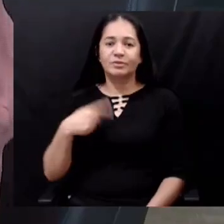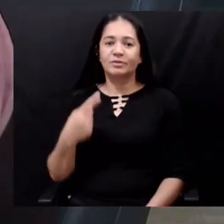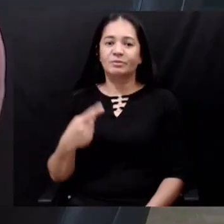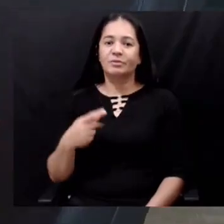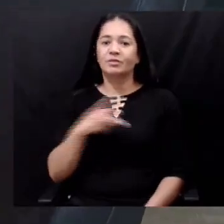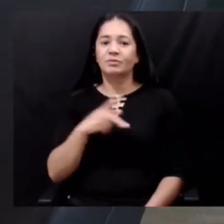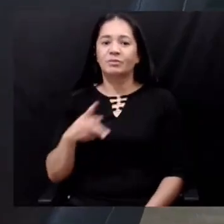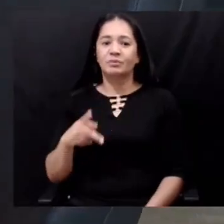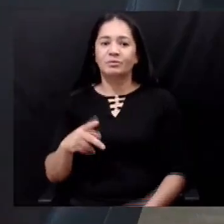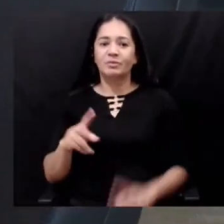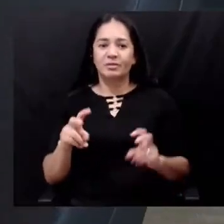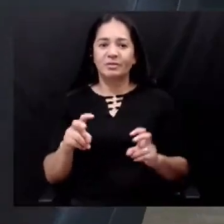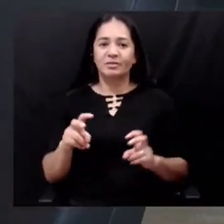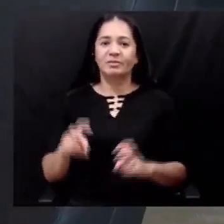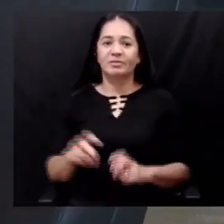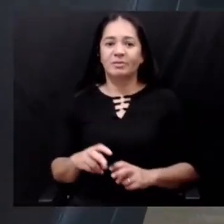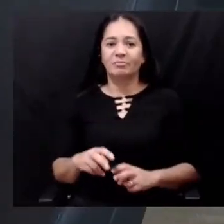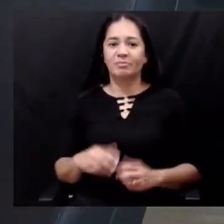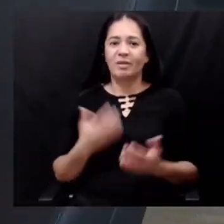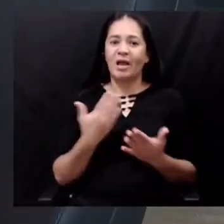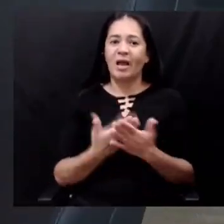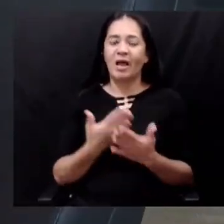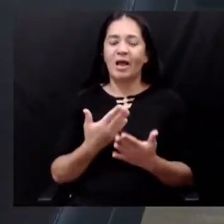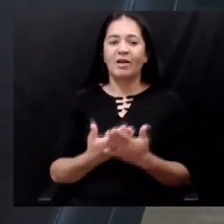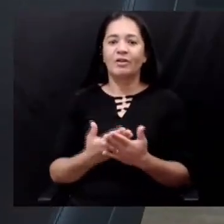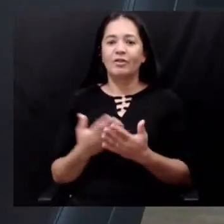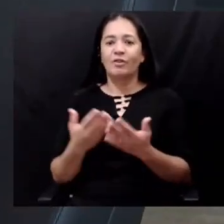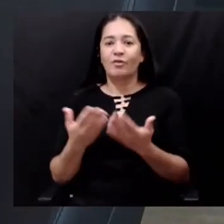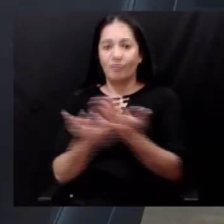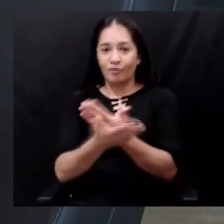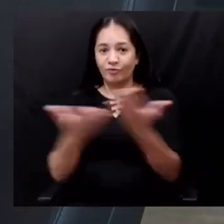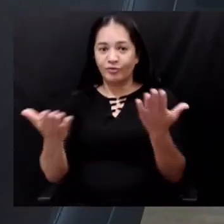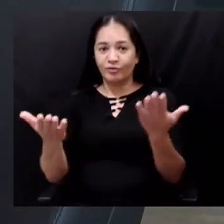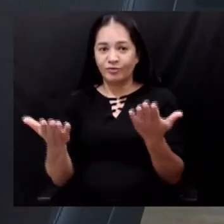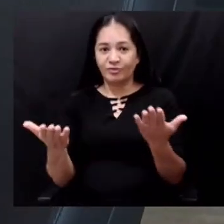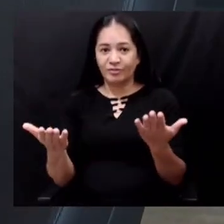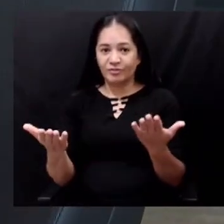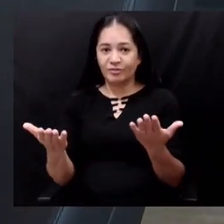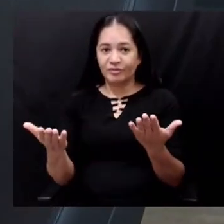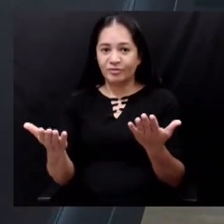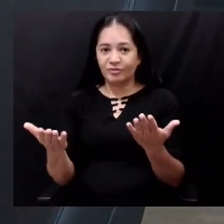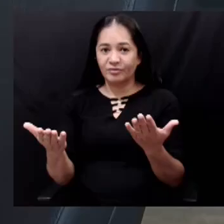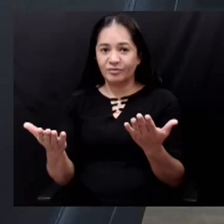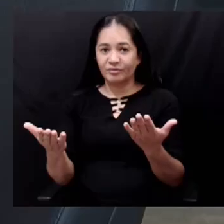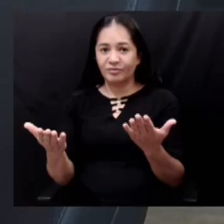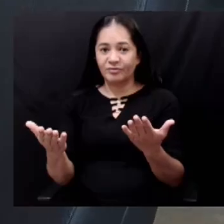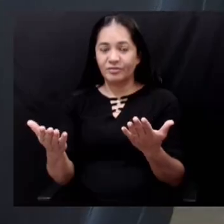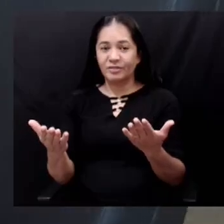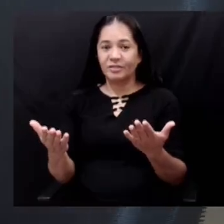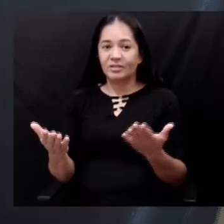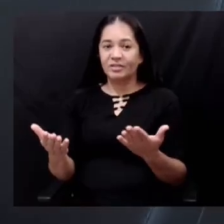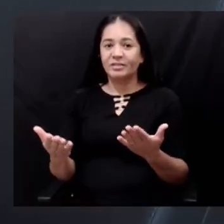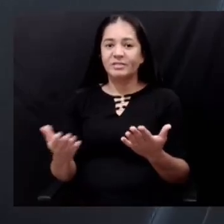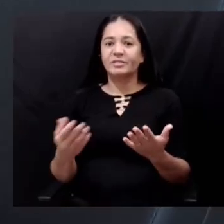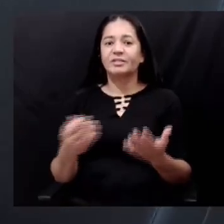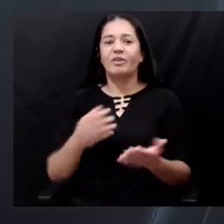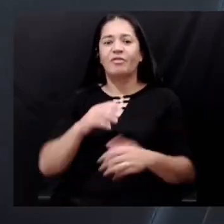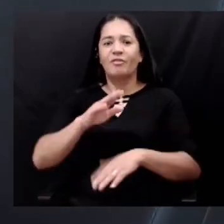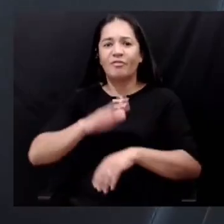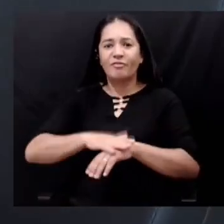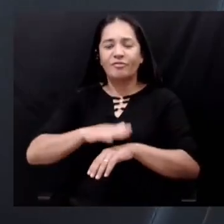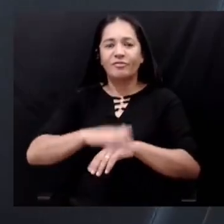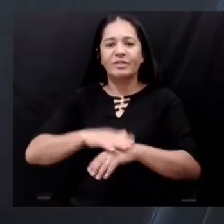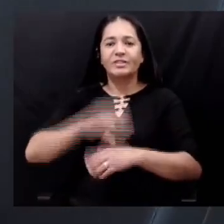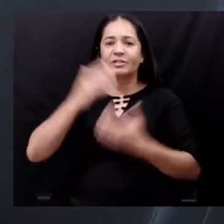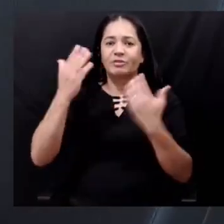de Assis. Ai, que bacana. Então, vocês estão... estão fazendo exame simulado agora, conhecendo, vivenciando, gestão de tempo, tudo